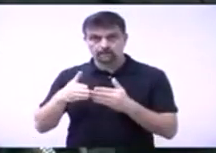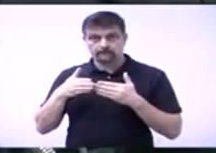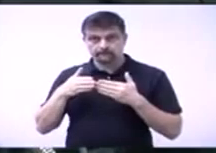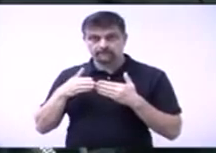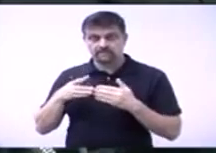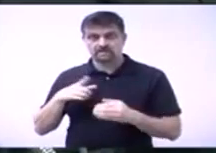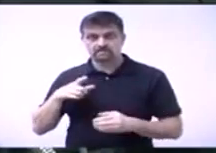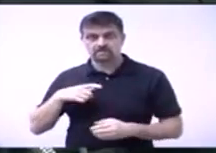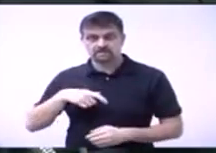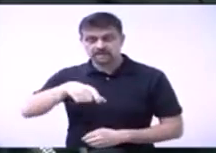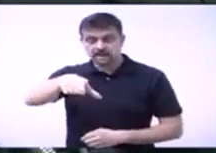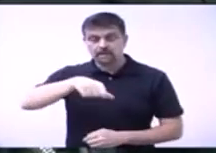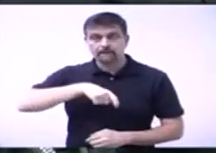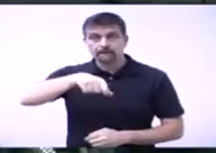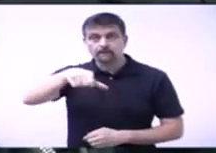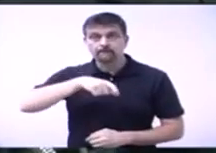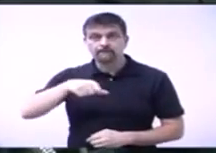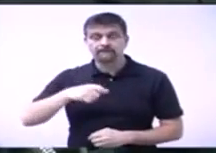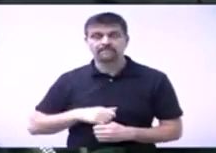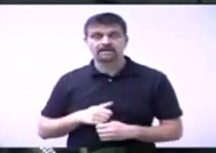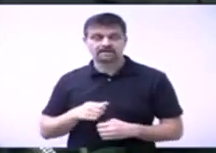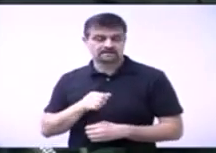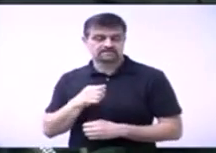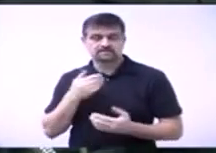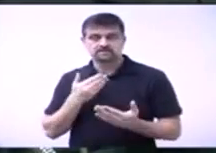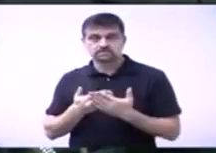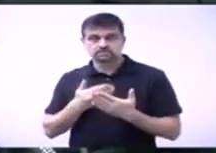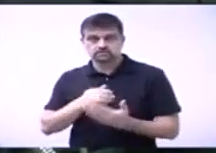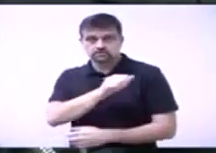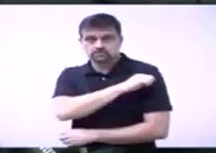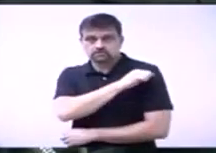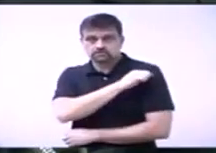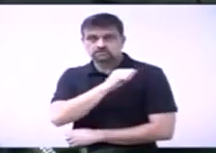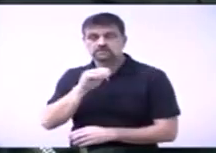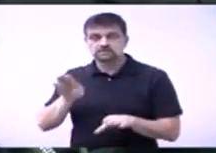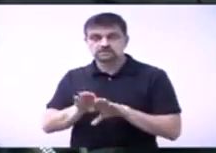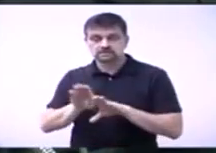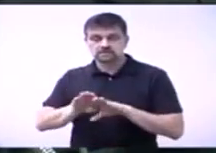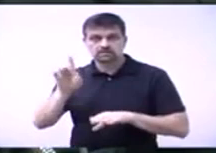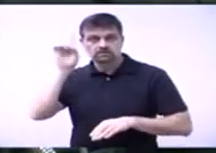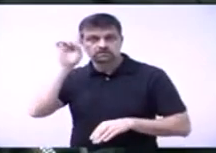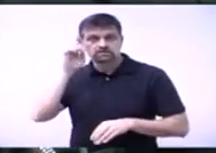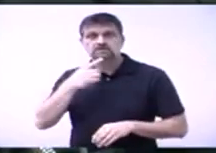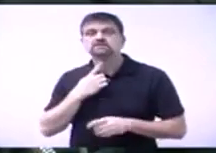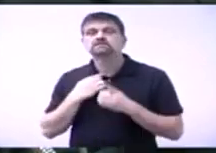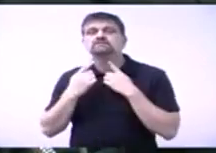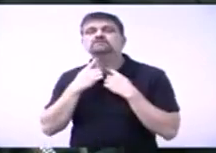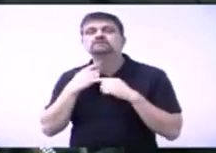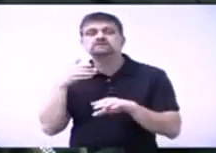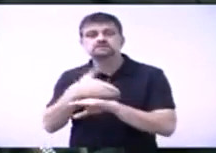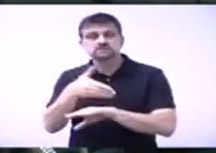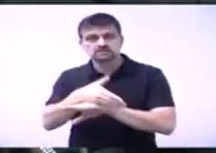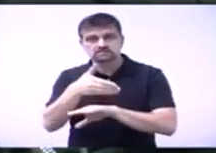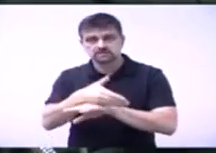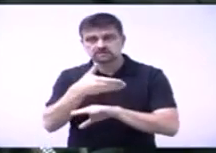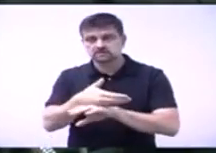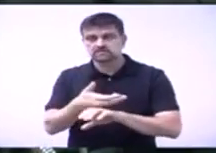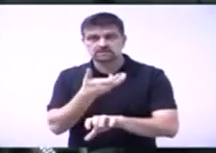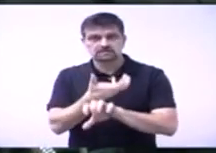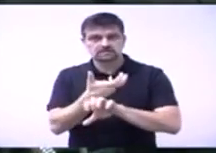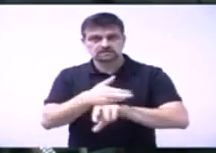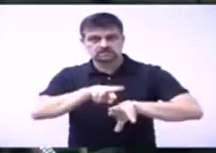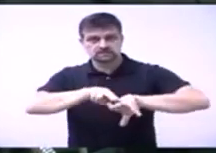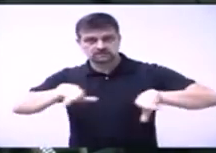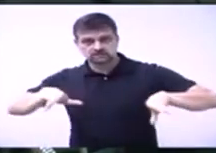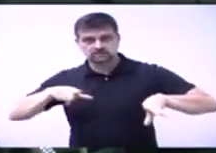do passe estudante também na prática de atividades esportivas extracurriculares